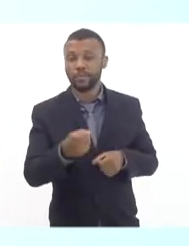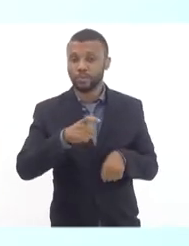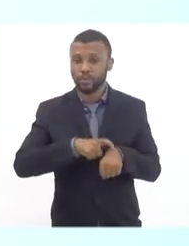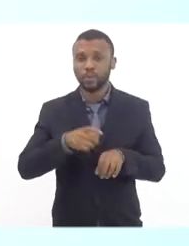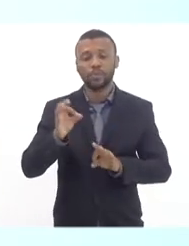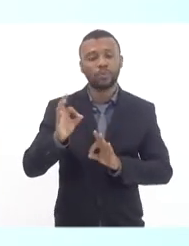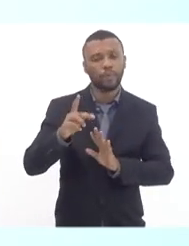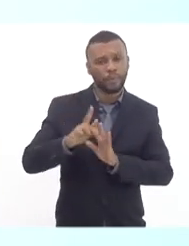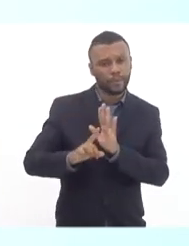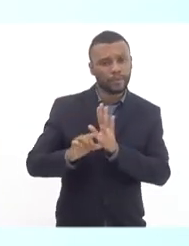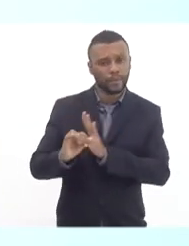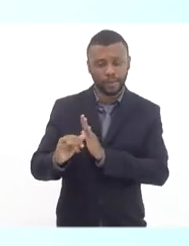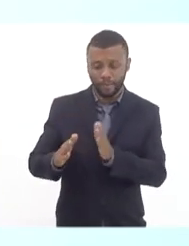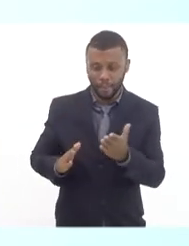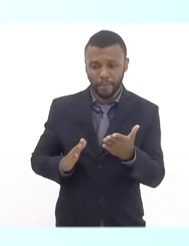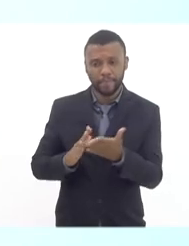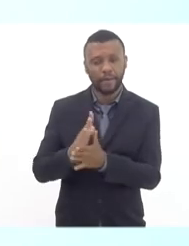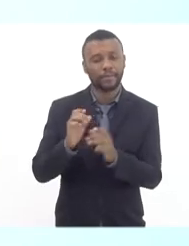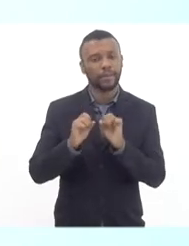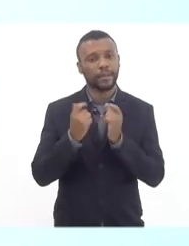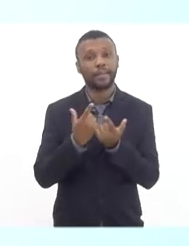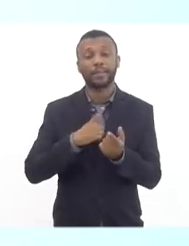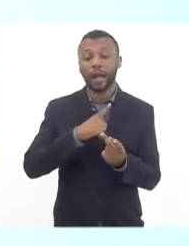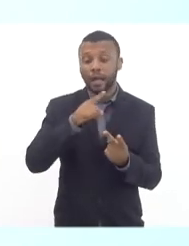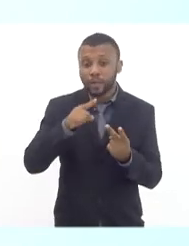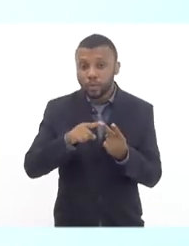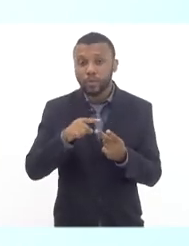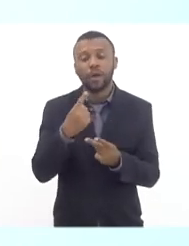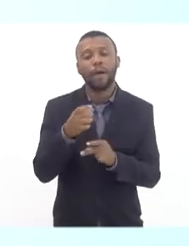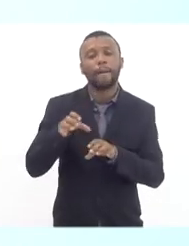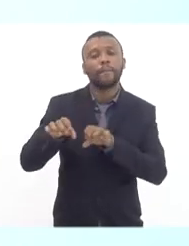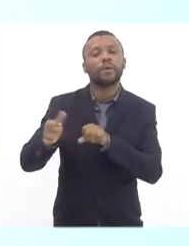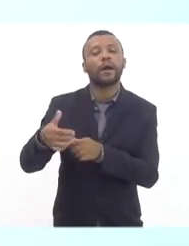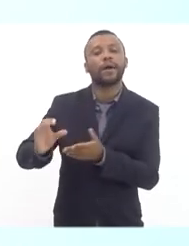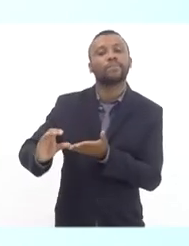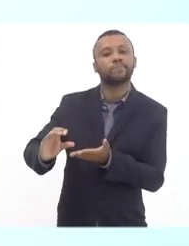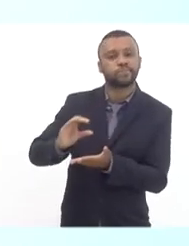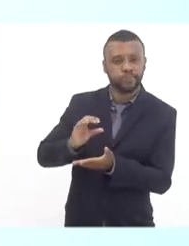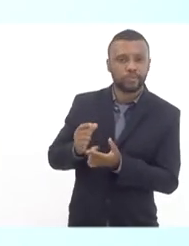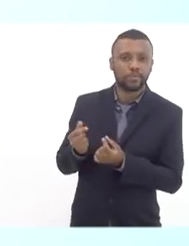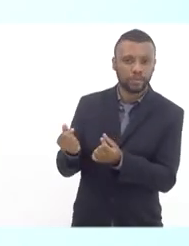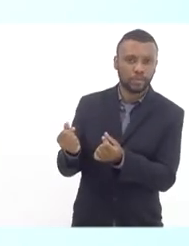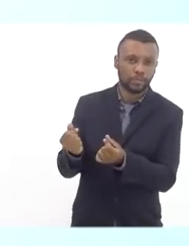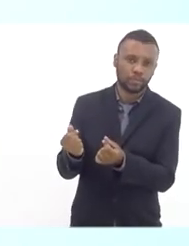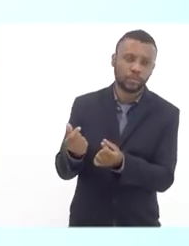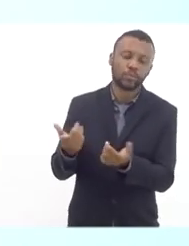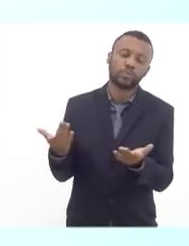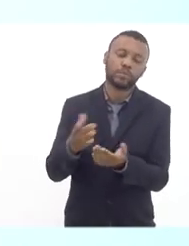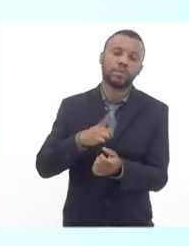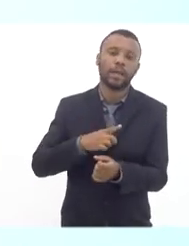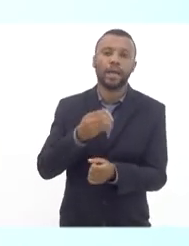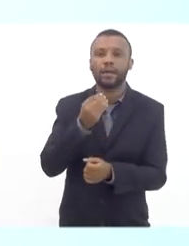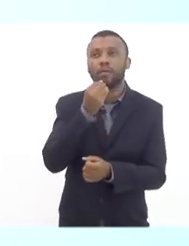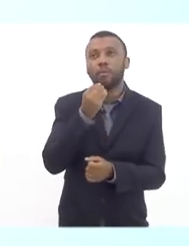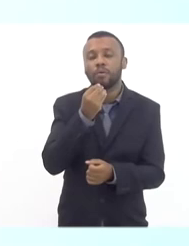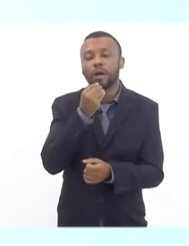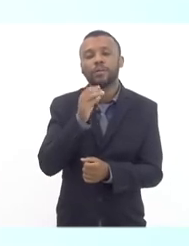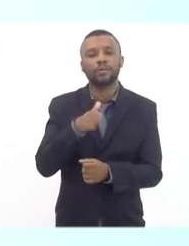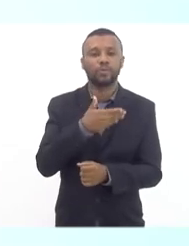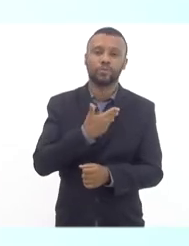for aprovado na LERJ, tem a segunda etapa que a gente buscar dinheiro para isso. E hoje existe essa oportunidade no Estado.